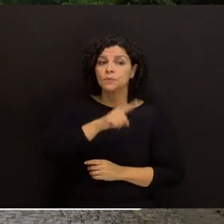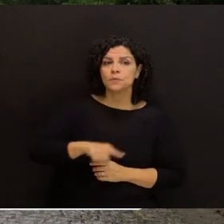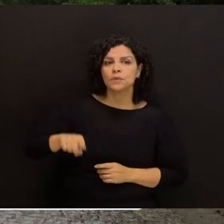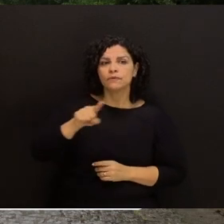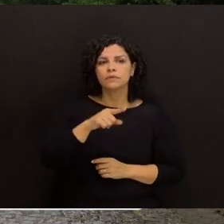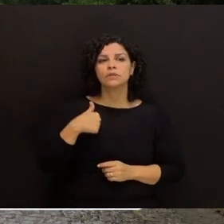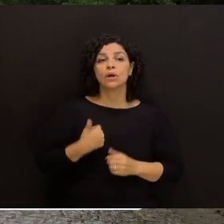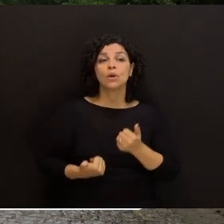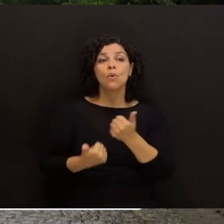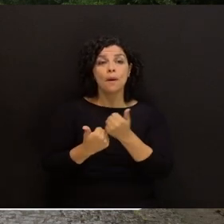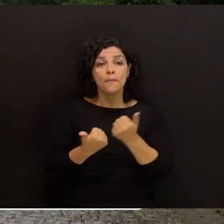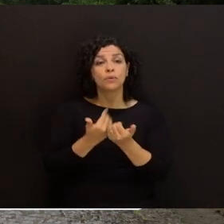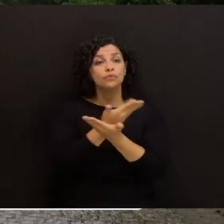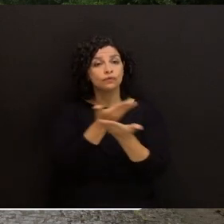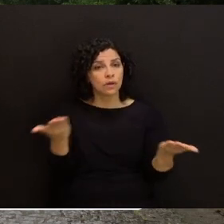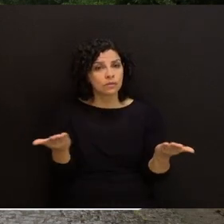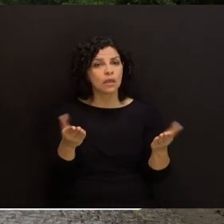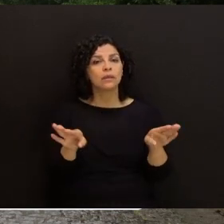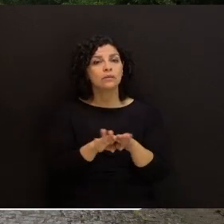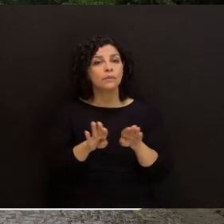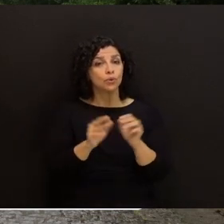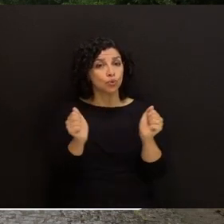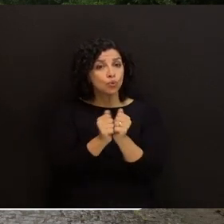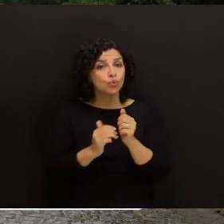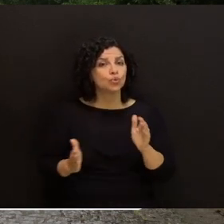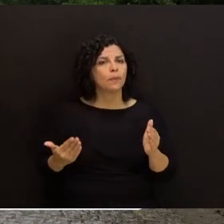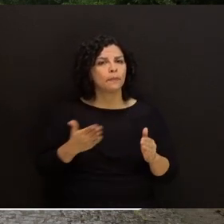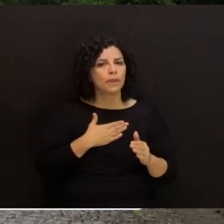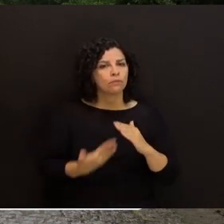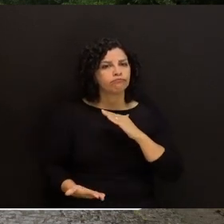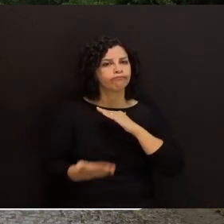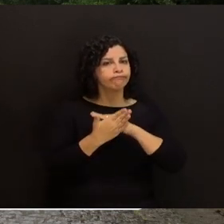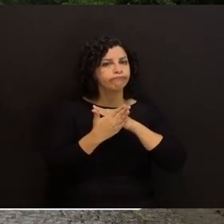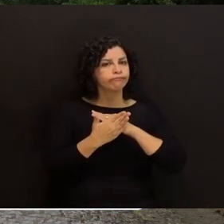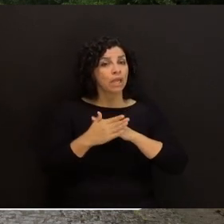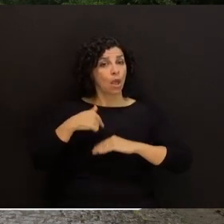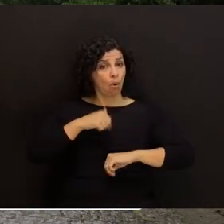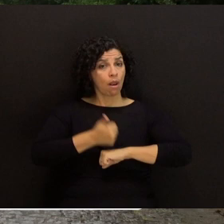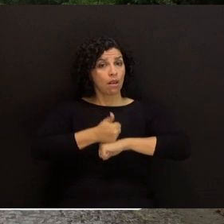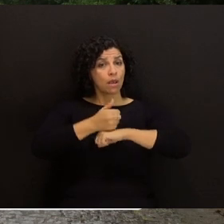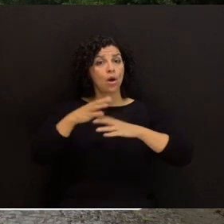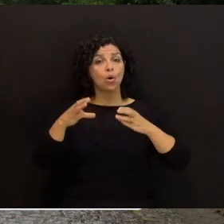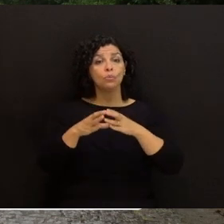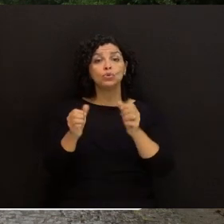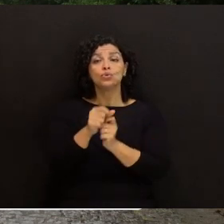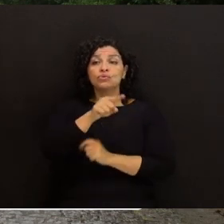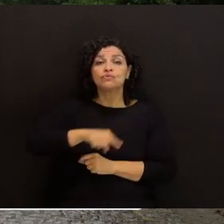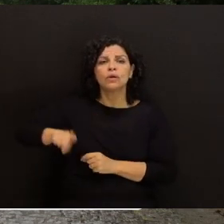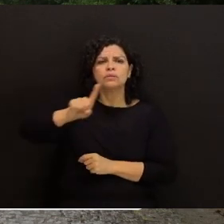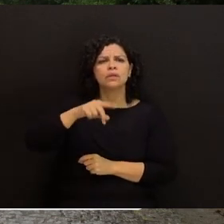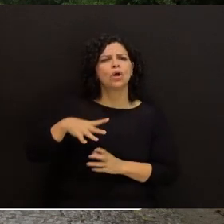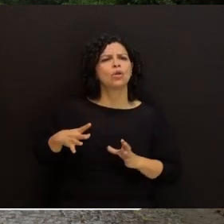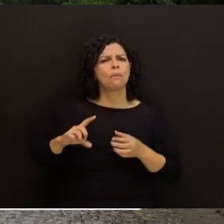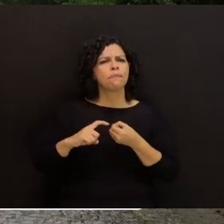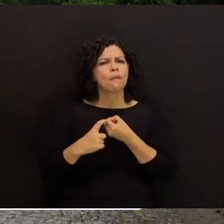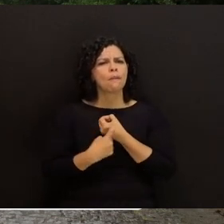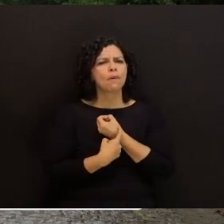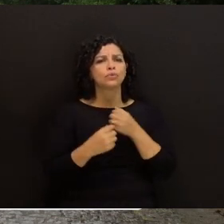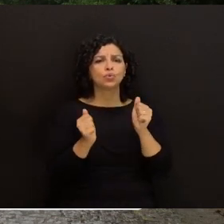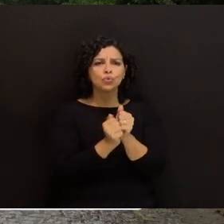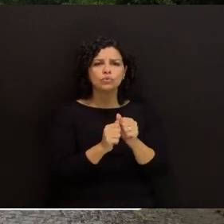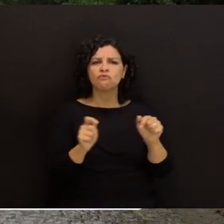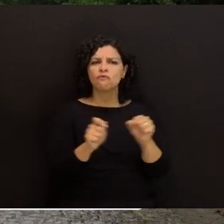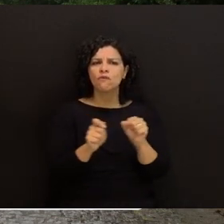Senhores o apoio nessa empreitada que eu estou encabeçando junto com os senhores para que nós façamos